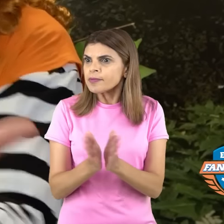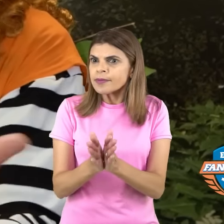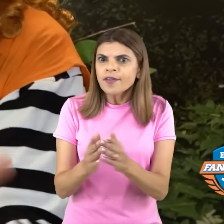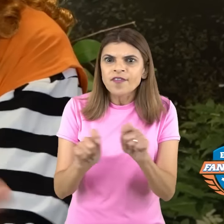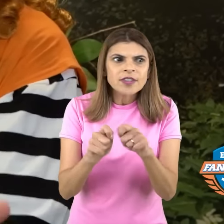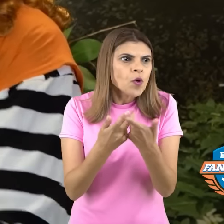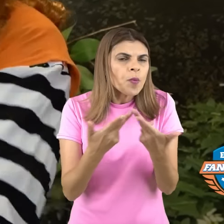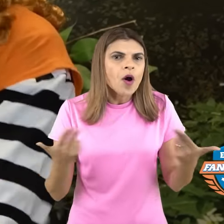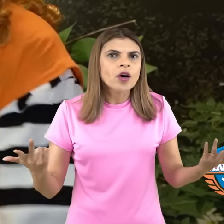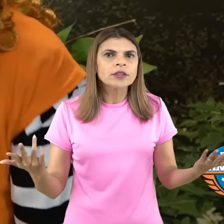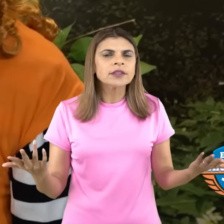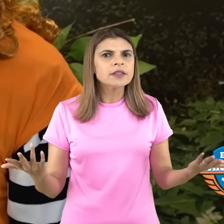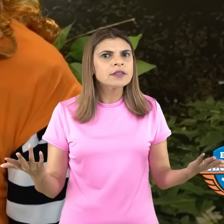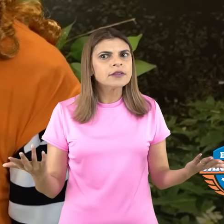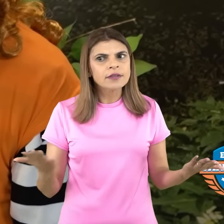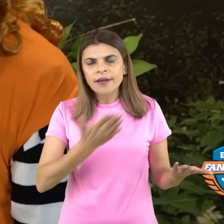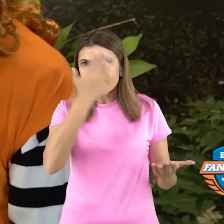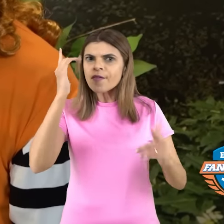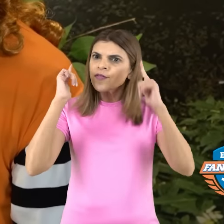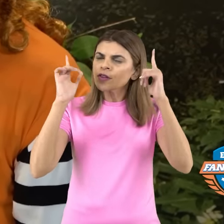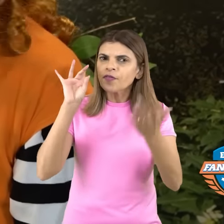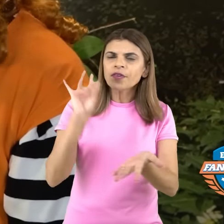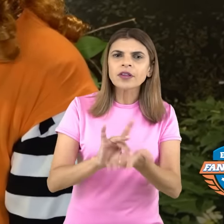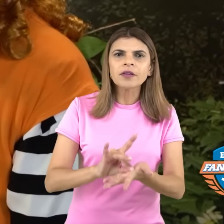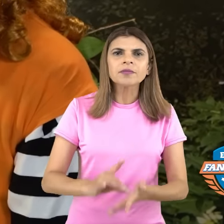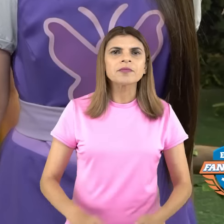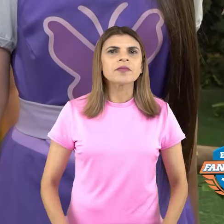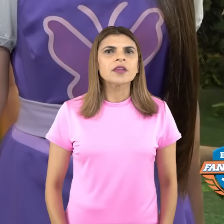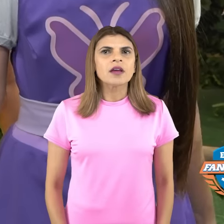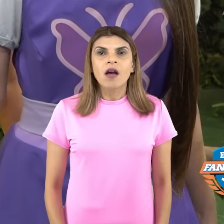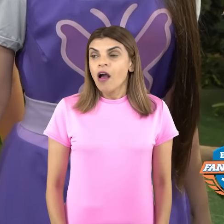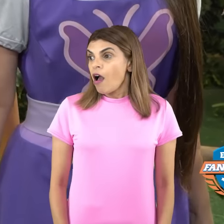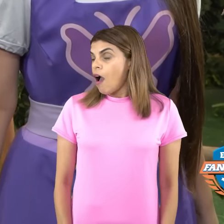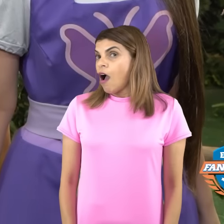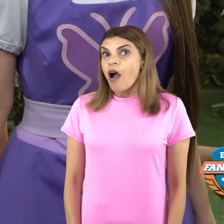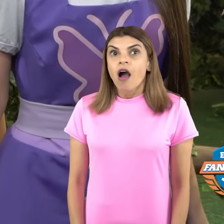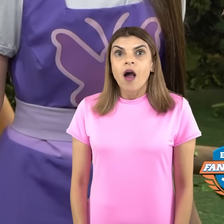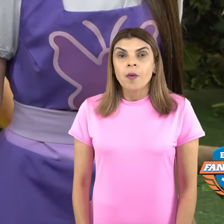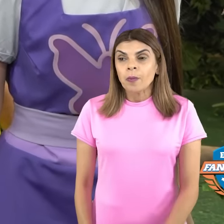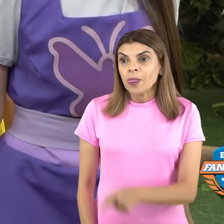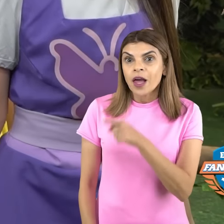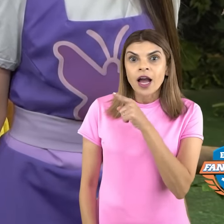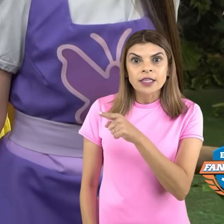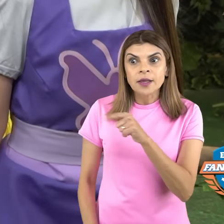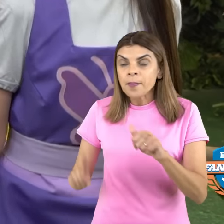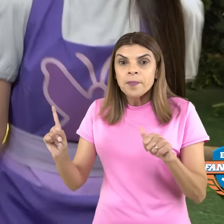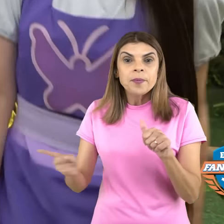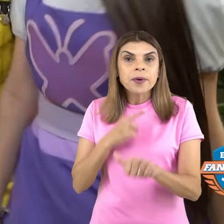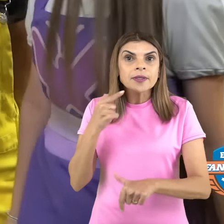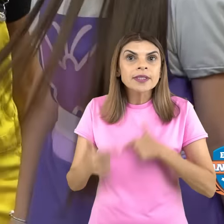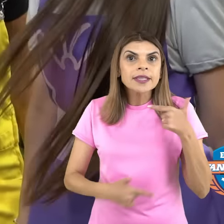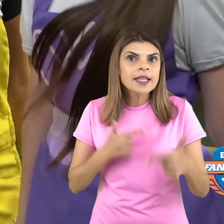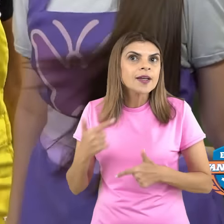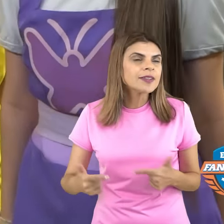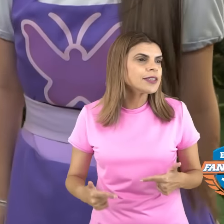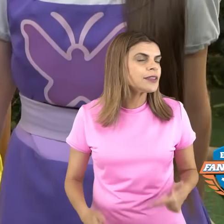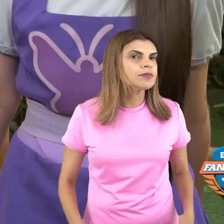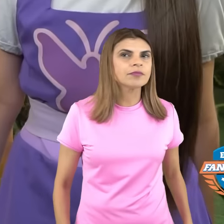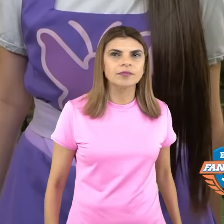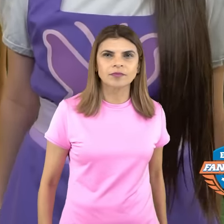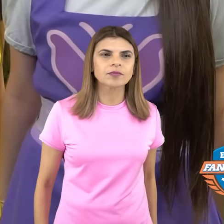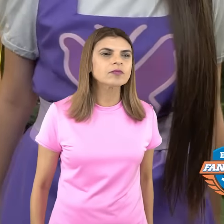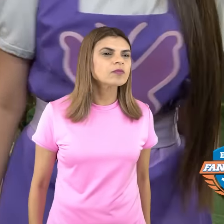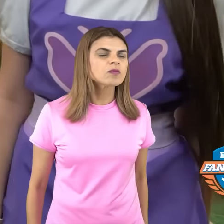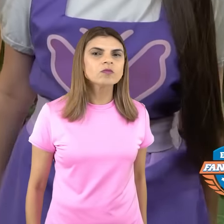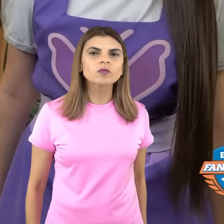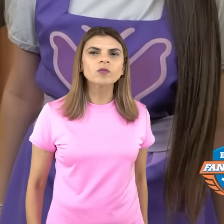precisam fazer alguma coisa, já que são aventureiras de verdade. Então essa é a nossa primeira missão? Isso!